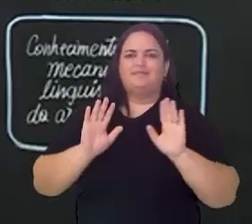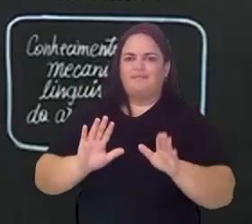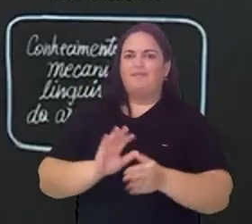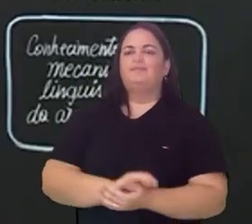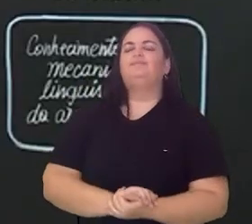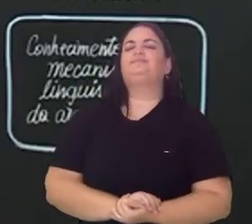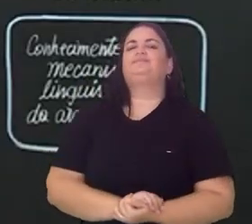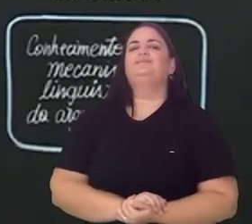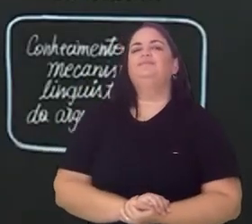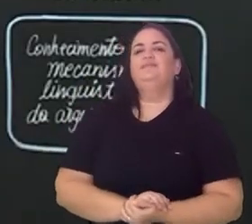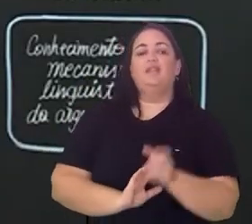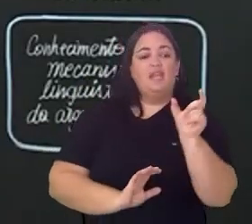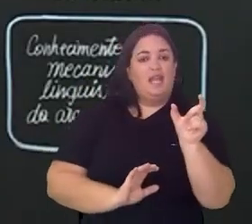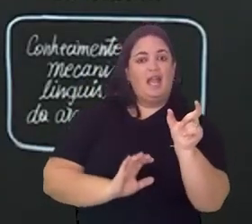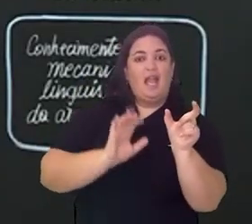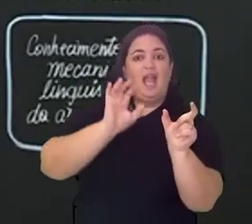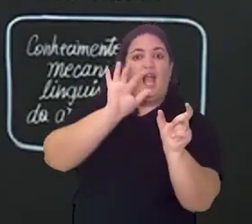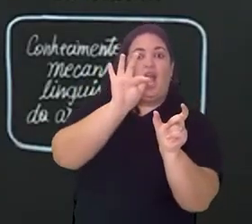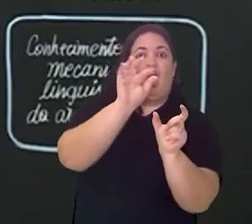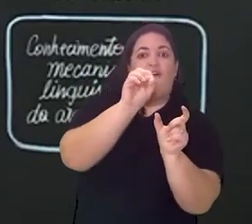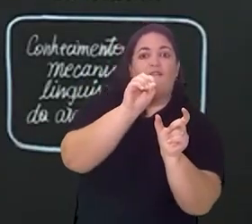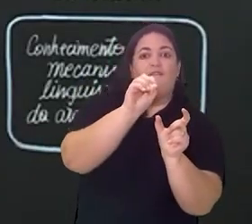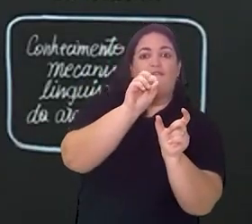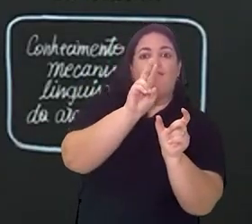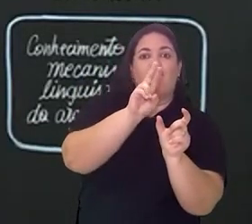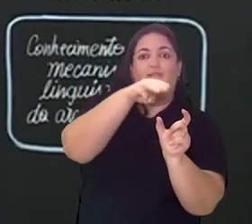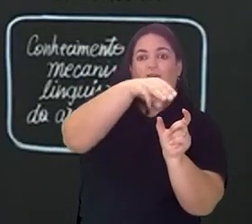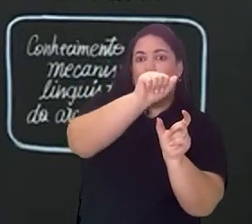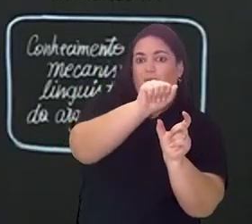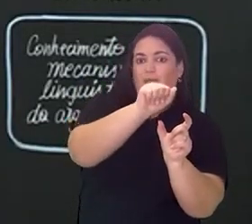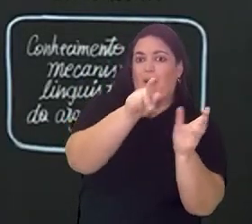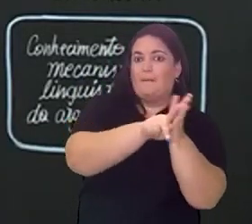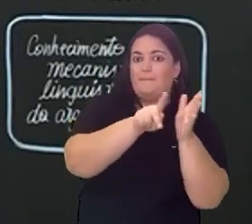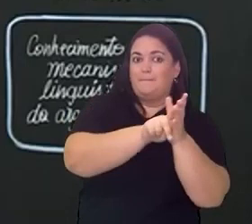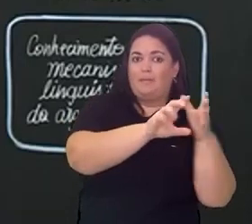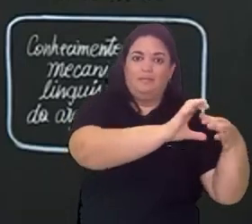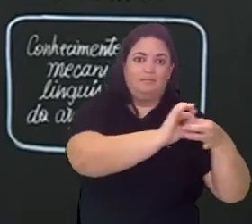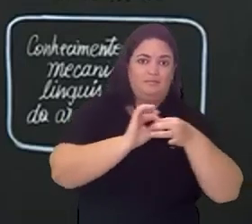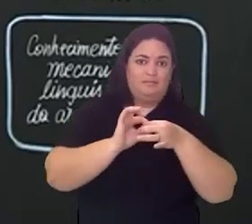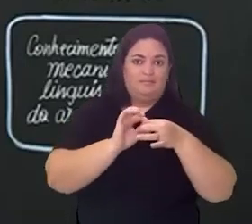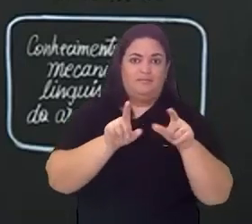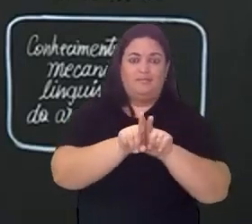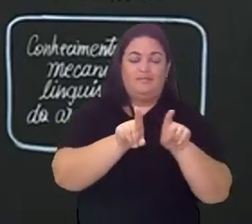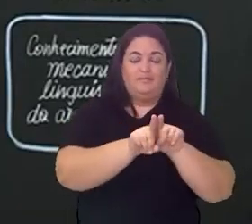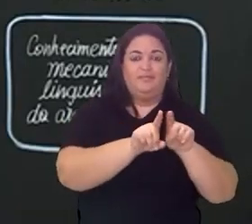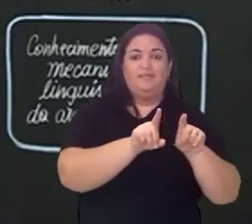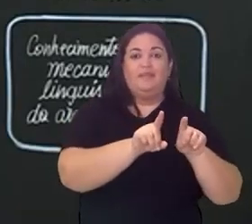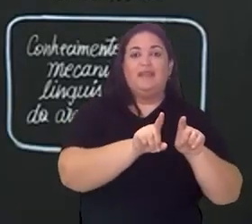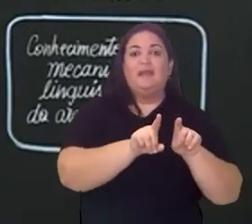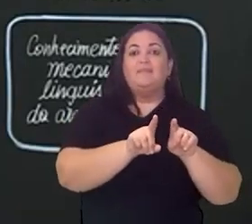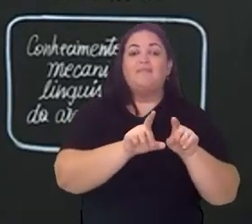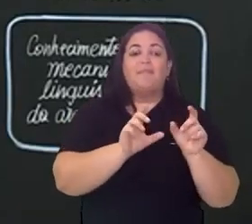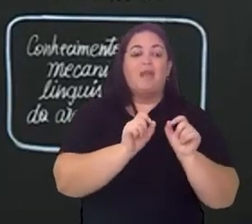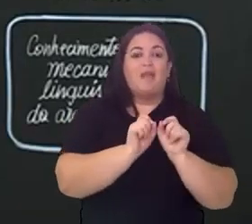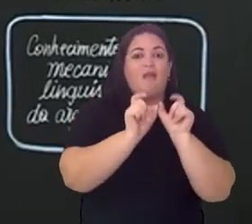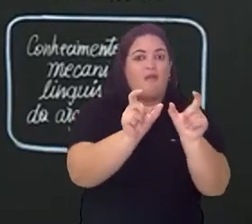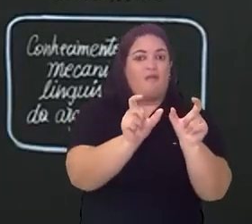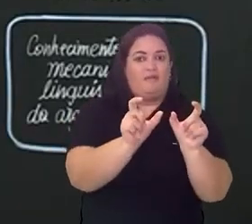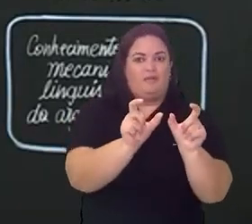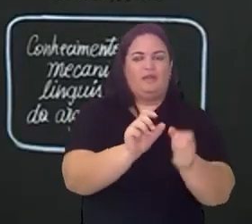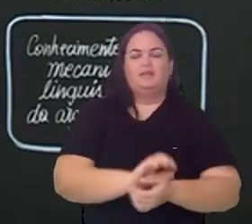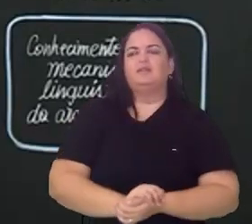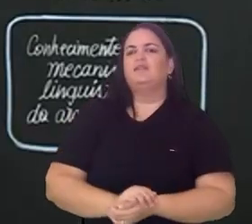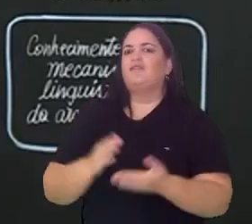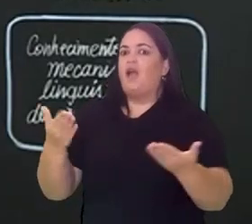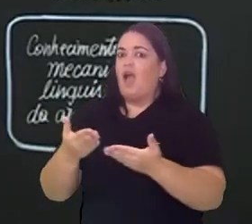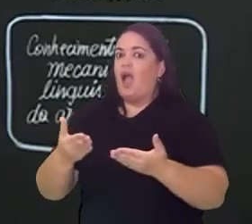fica de palavra-chave, forma, fica de palavra-chave também a palavra conectivos, a expressão conectivos. Pensando agora na